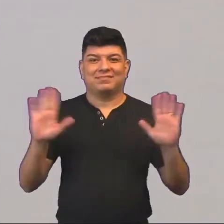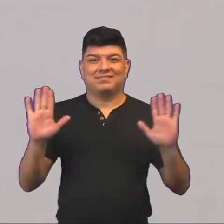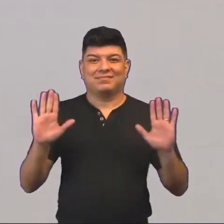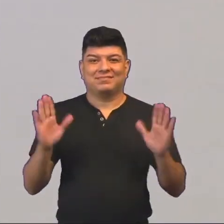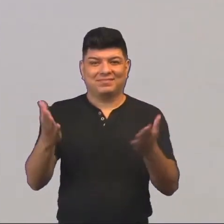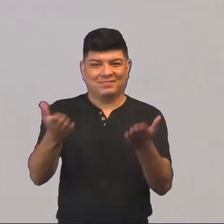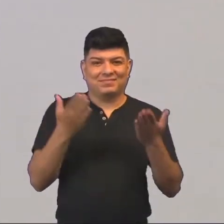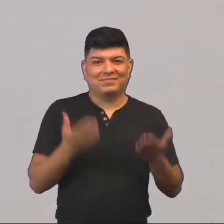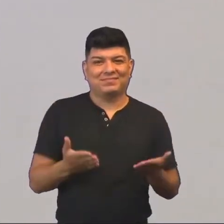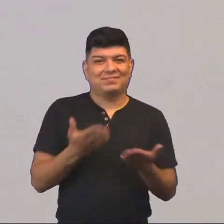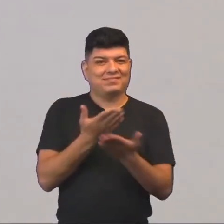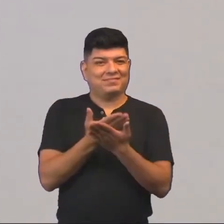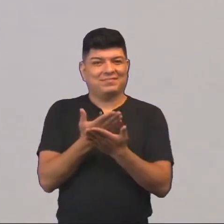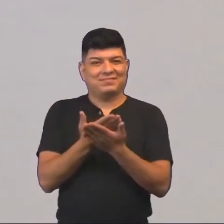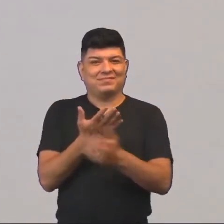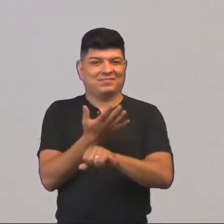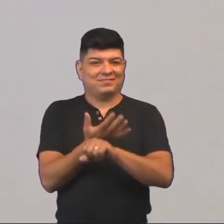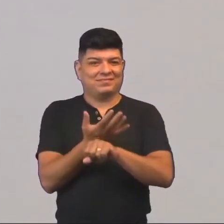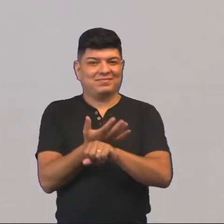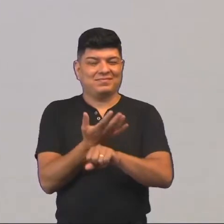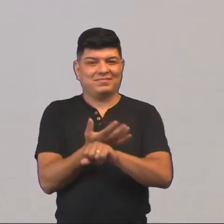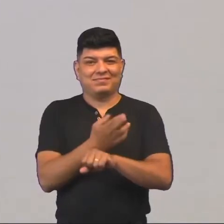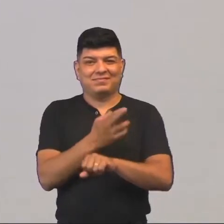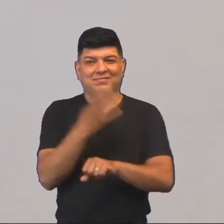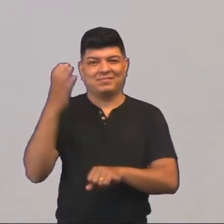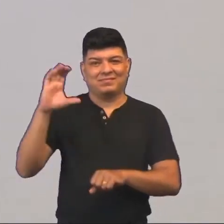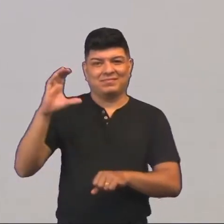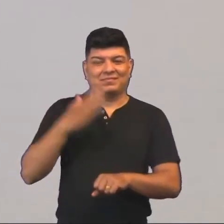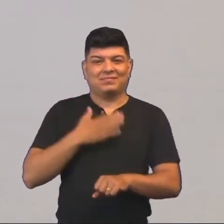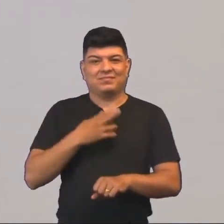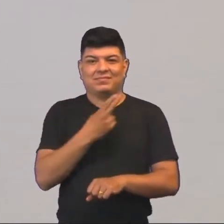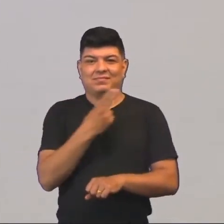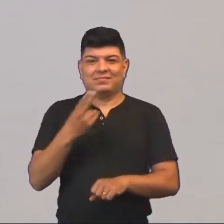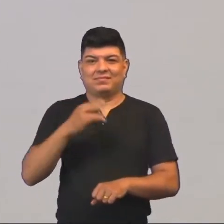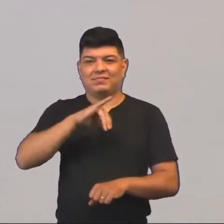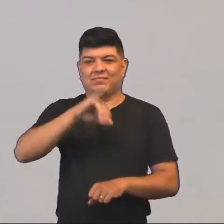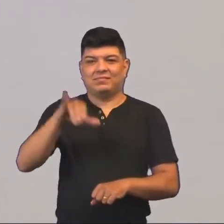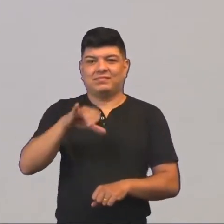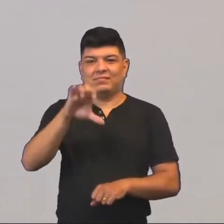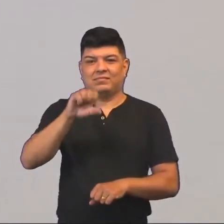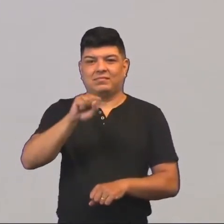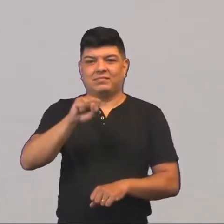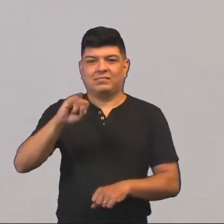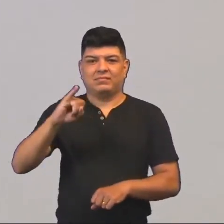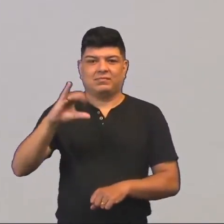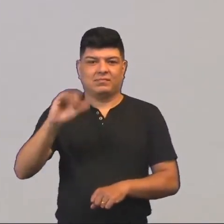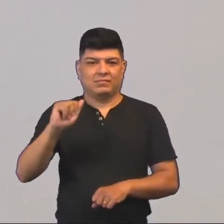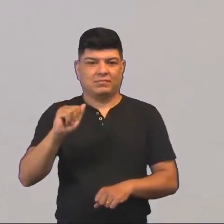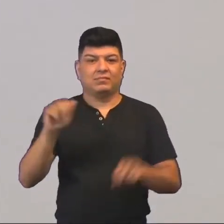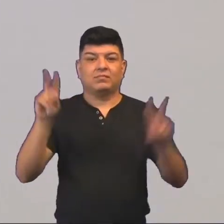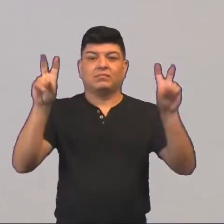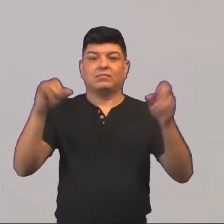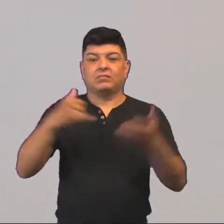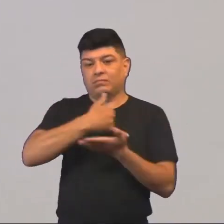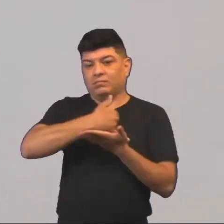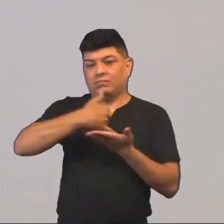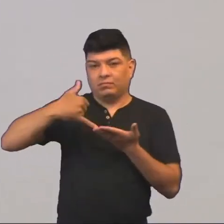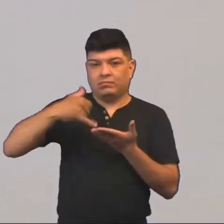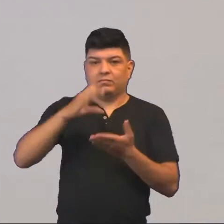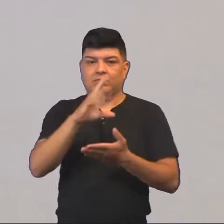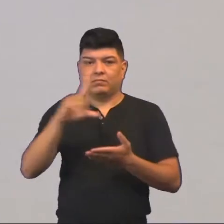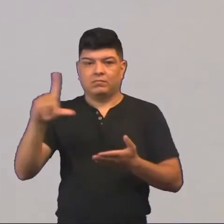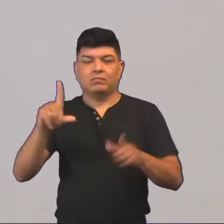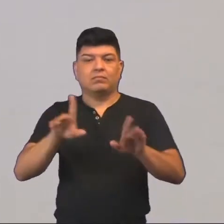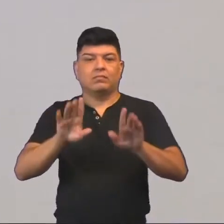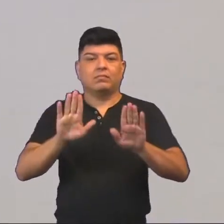Olá, bem-vindos a mais uma aula de ciências. Eu sou a professora Jéssica e na aula de hoje nós veremos sobre drogas, sua